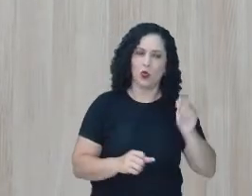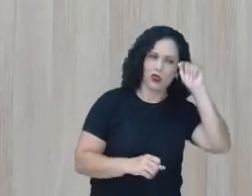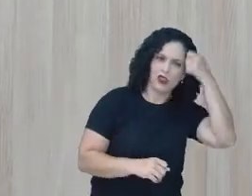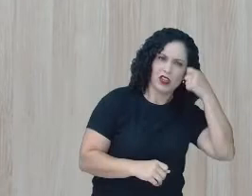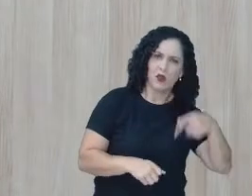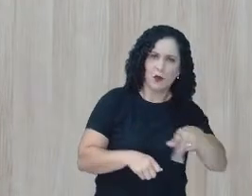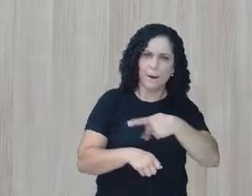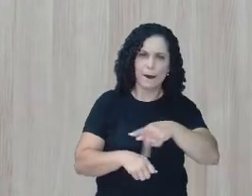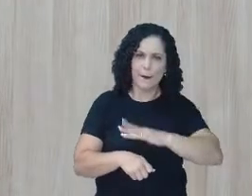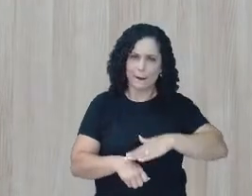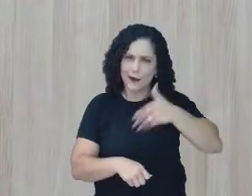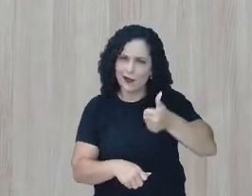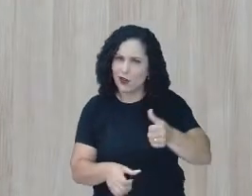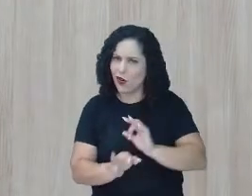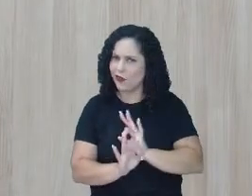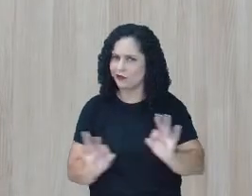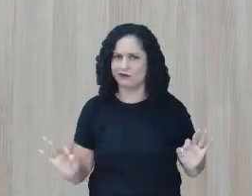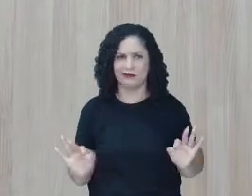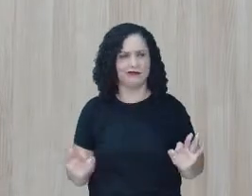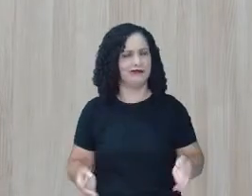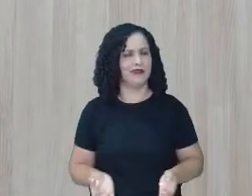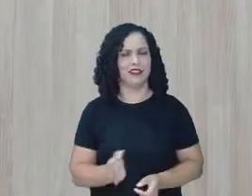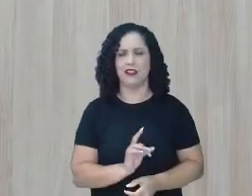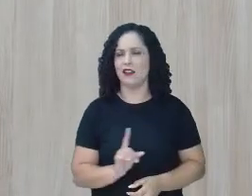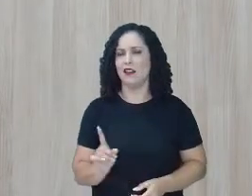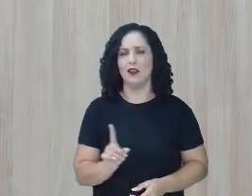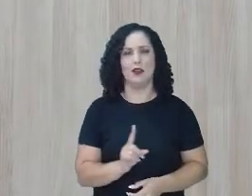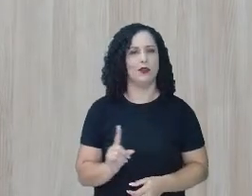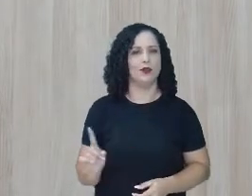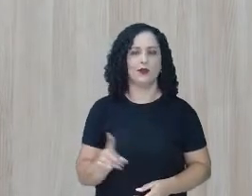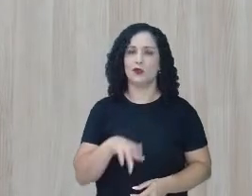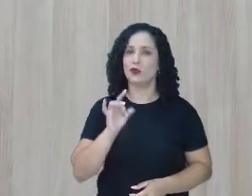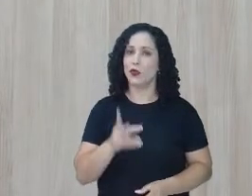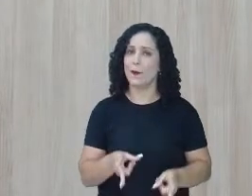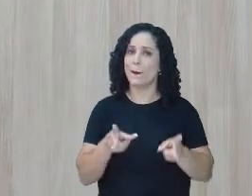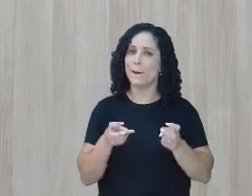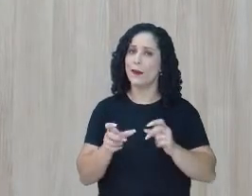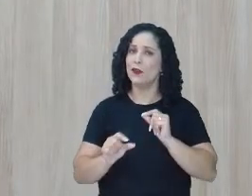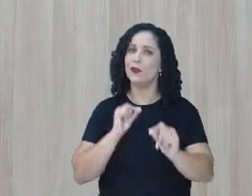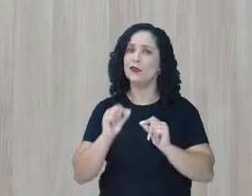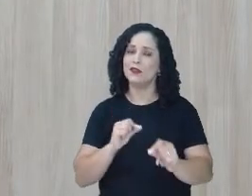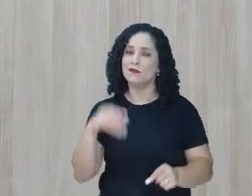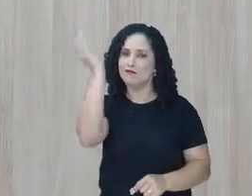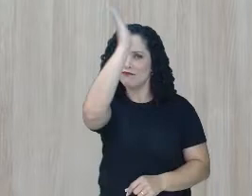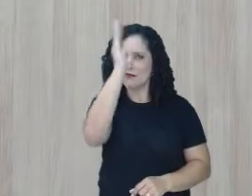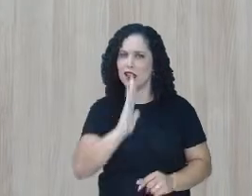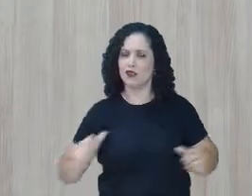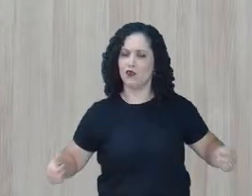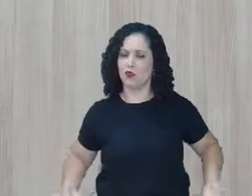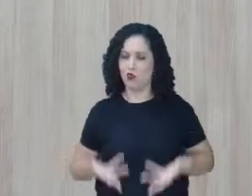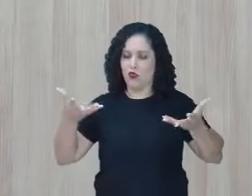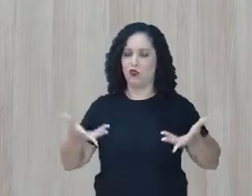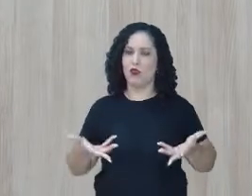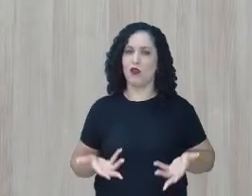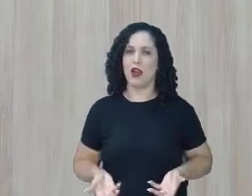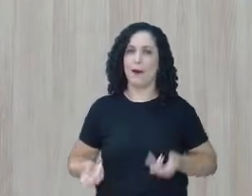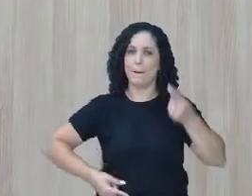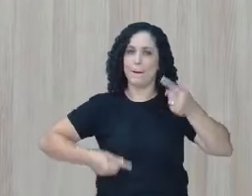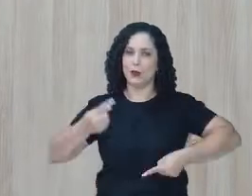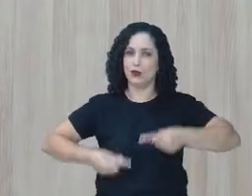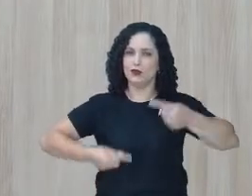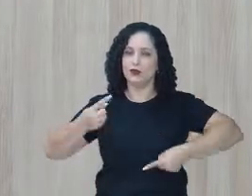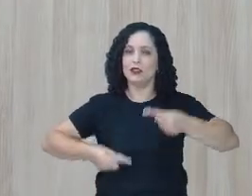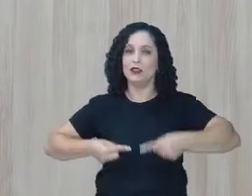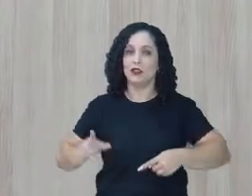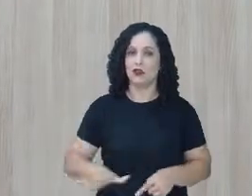não. Basta a gente, né, perceber que o que foi feito pelo Brasil. Né? Precisa que se construam políticas, inclusive as nossas elites, que